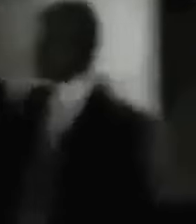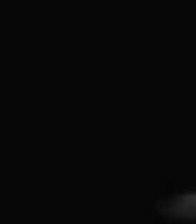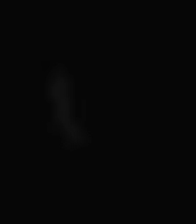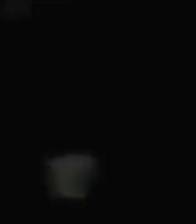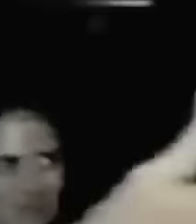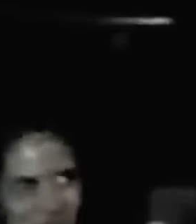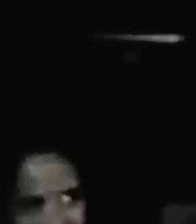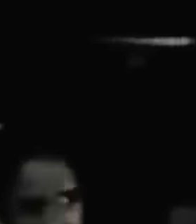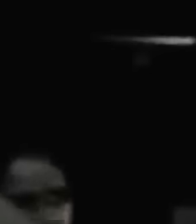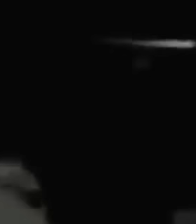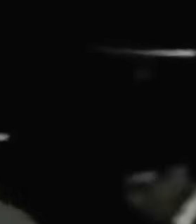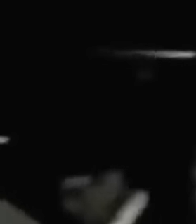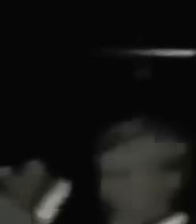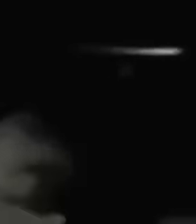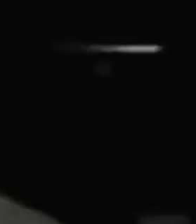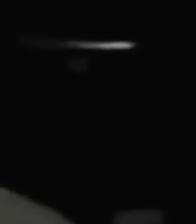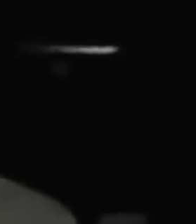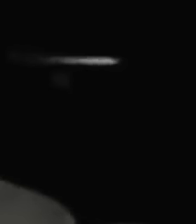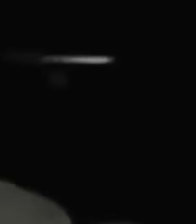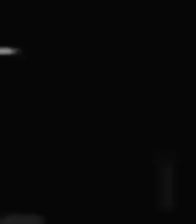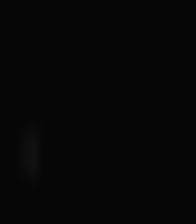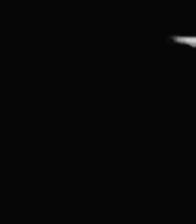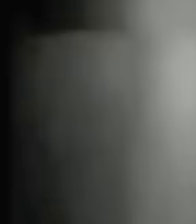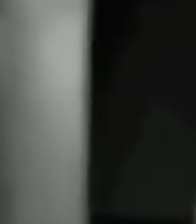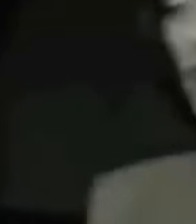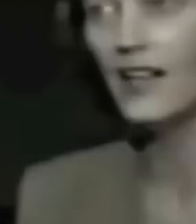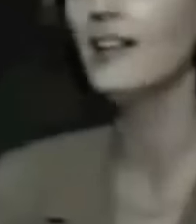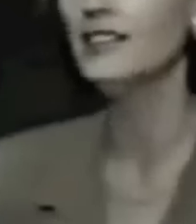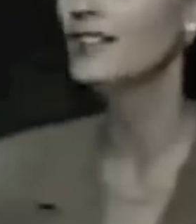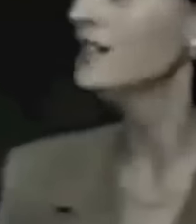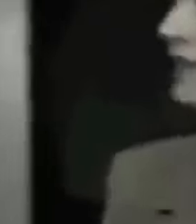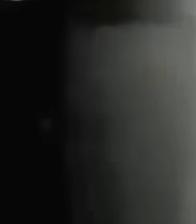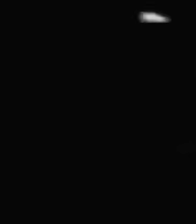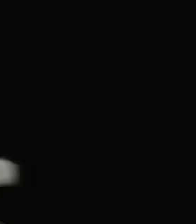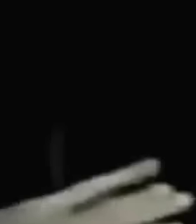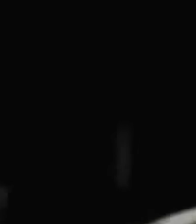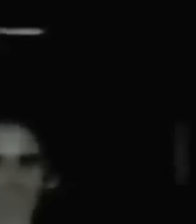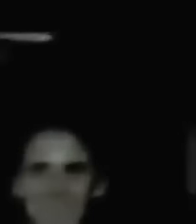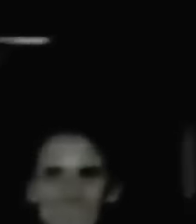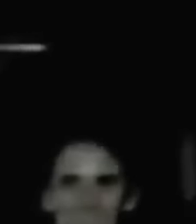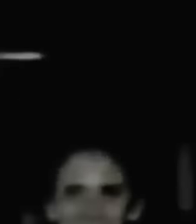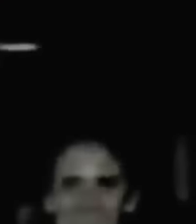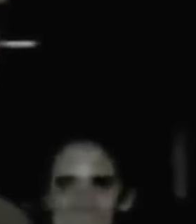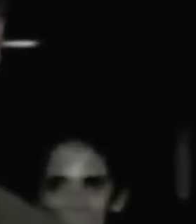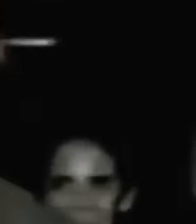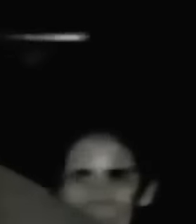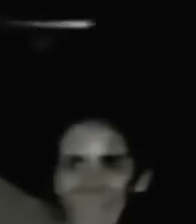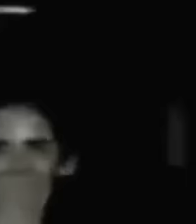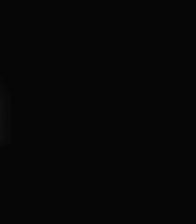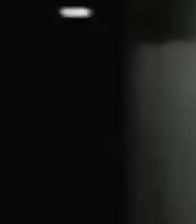aí, grava aí que eu sou estuprador. Eu sou estuprador agora. Olha, jamais ia estuprar você porque você não